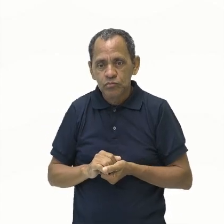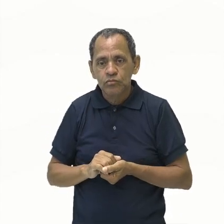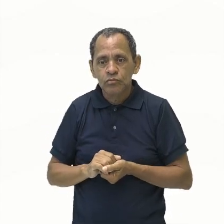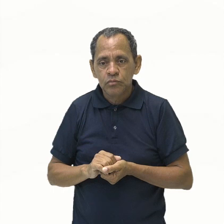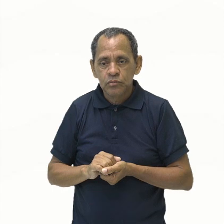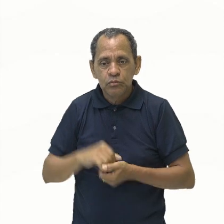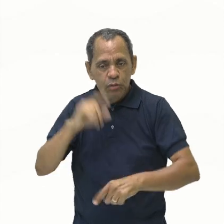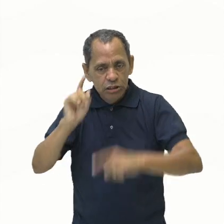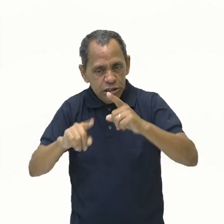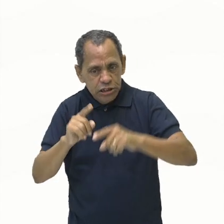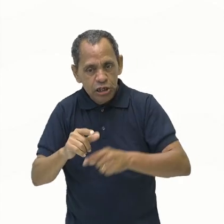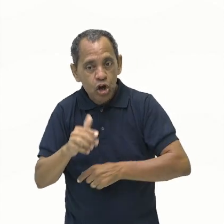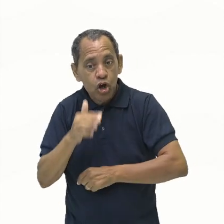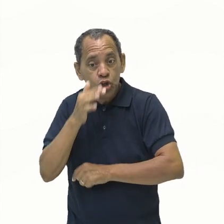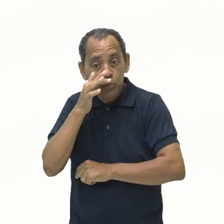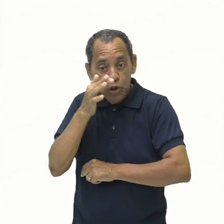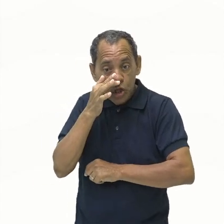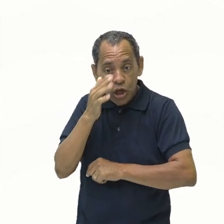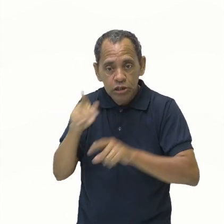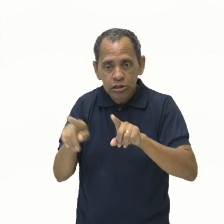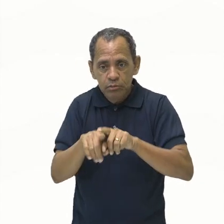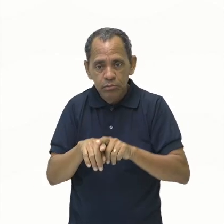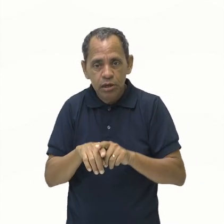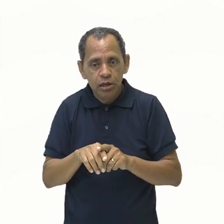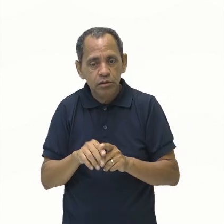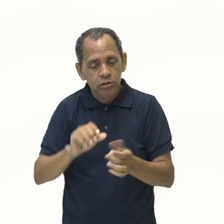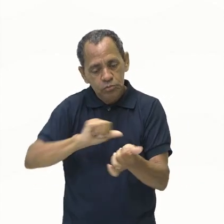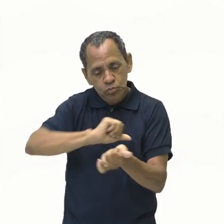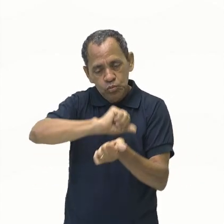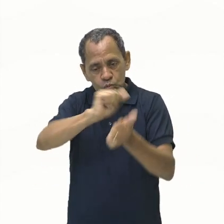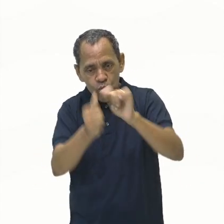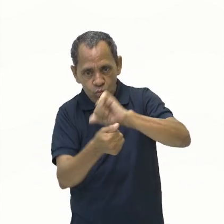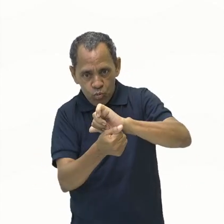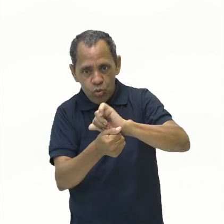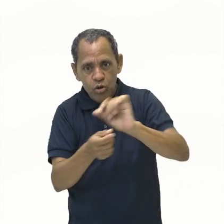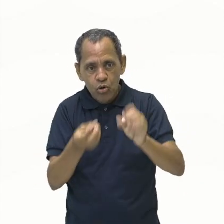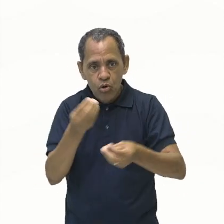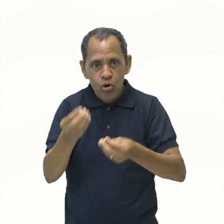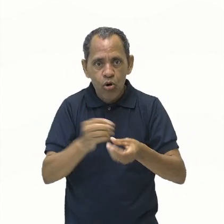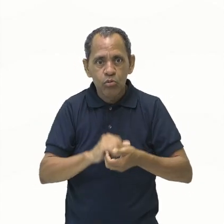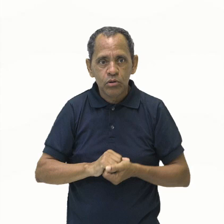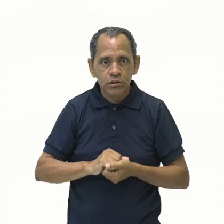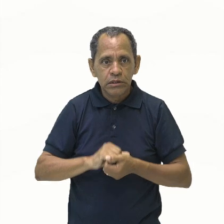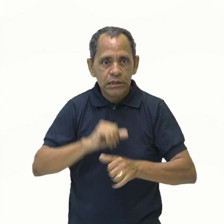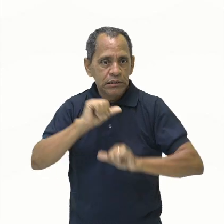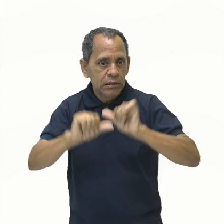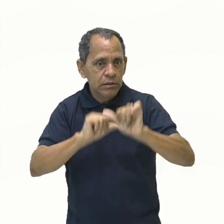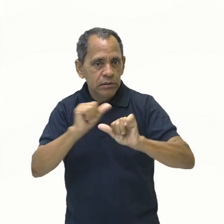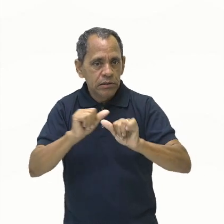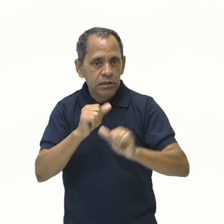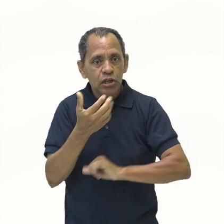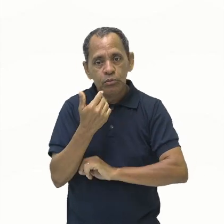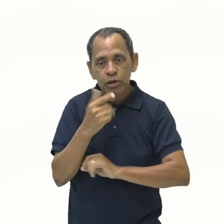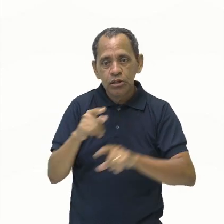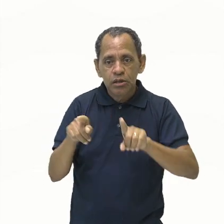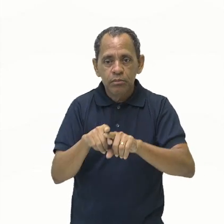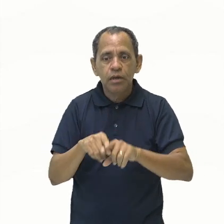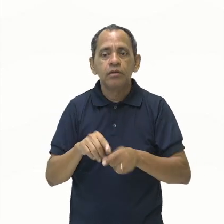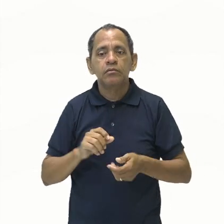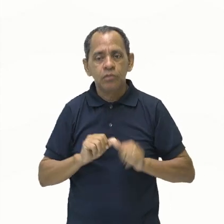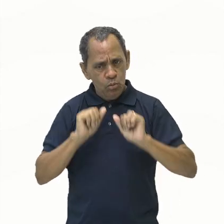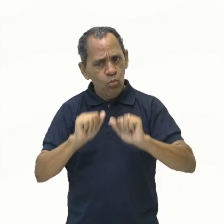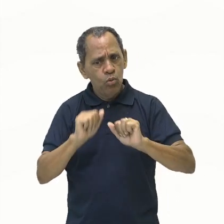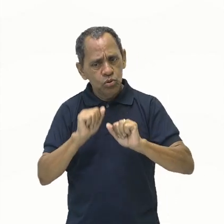em alimento cheio de nutrientes para as plantas. Também é possível, como é energia,